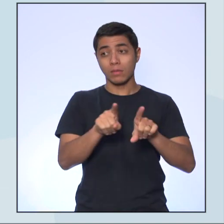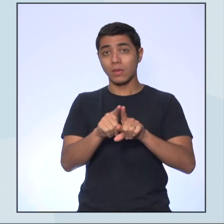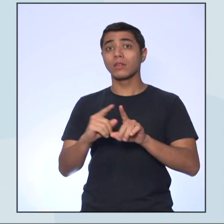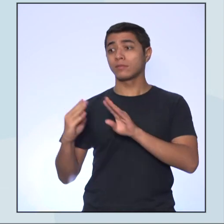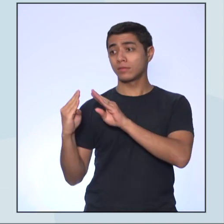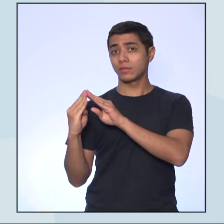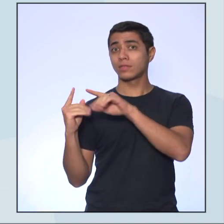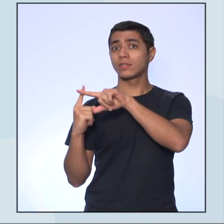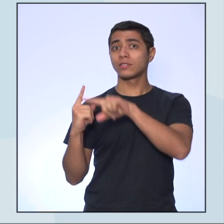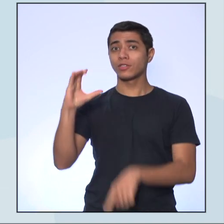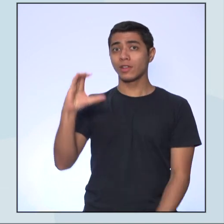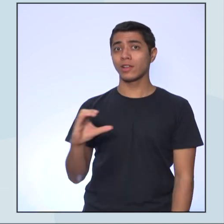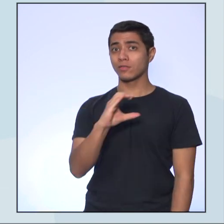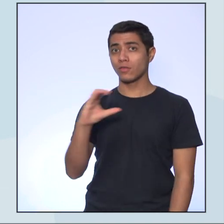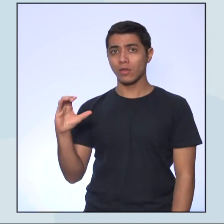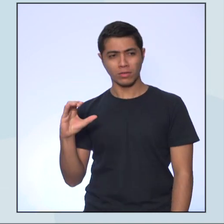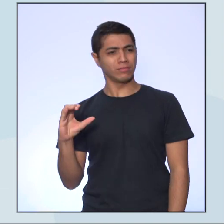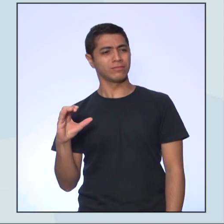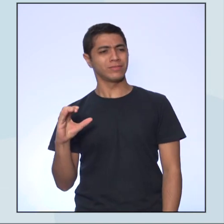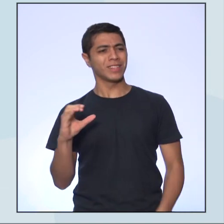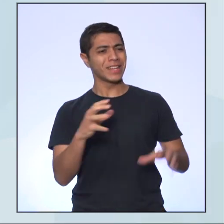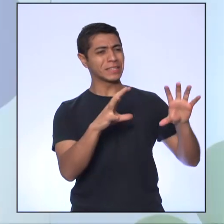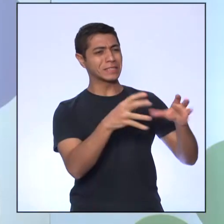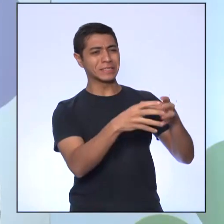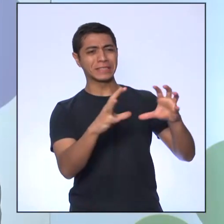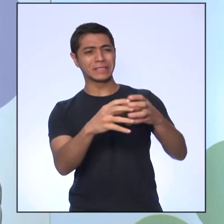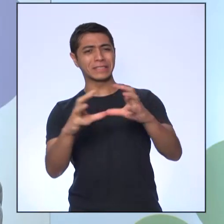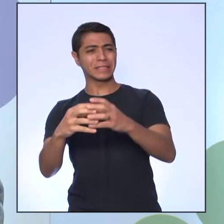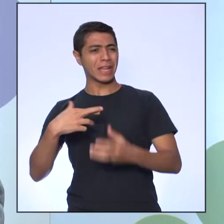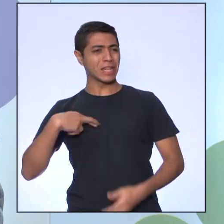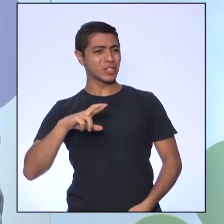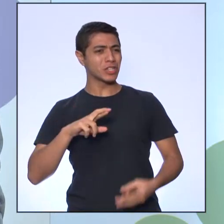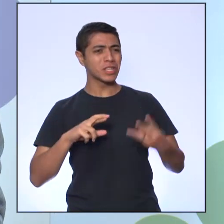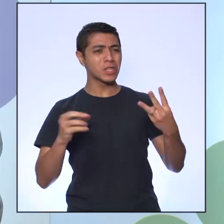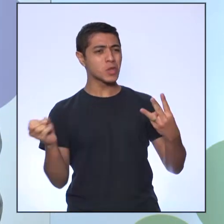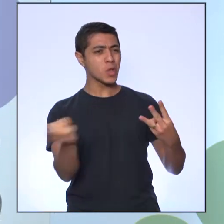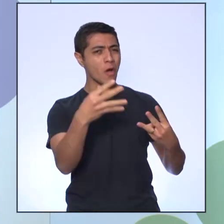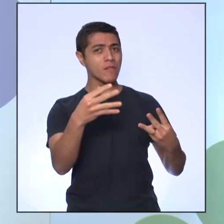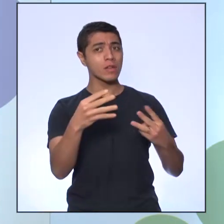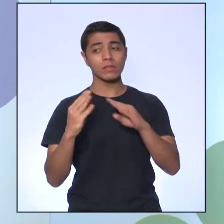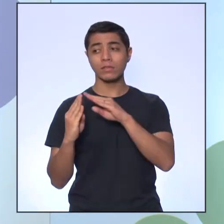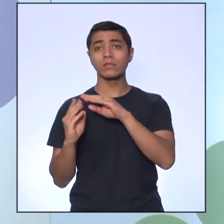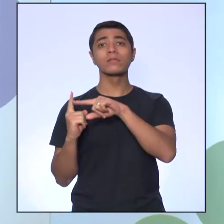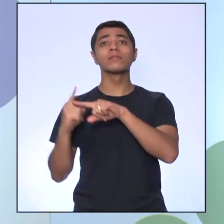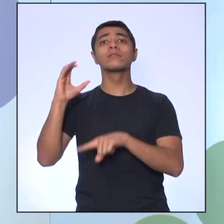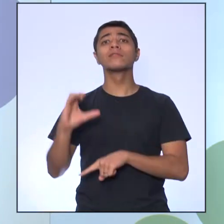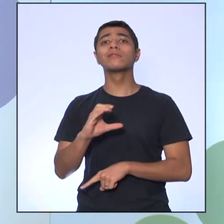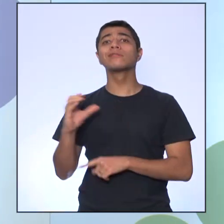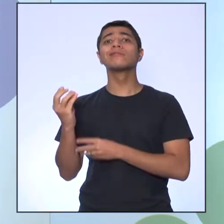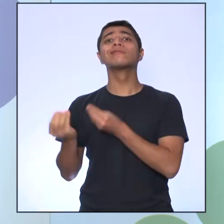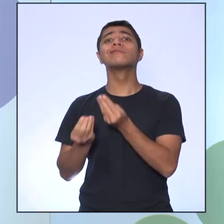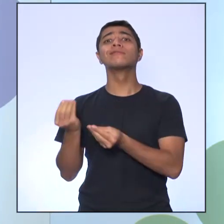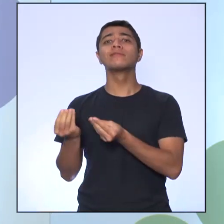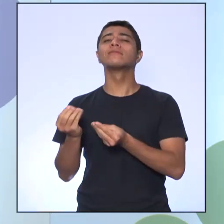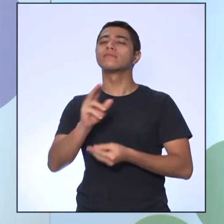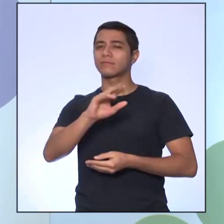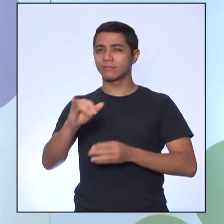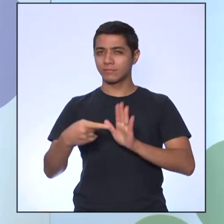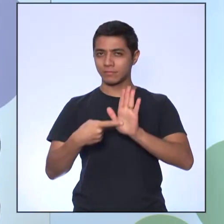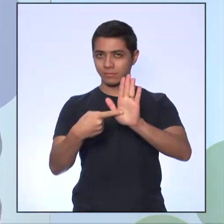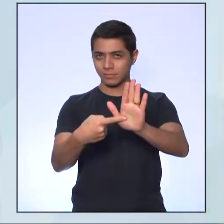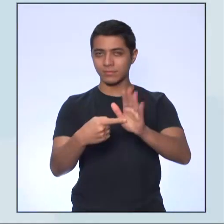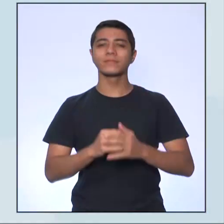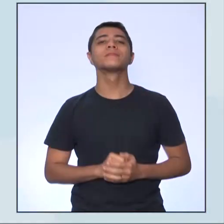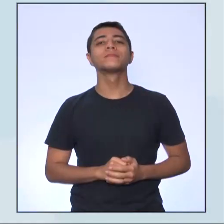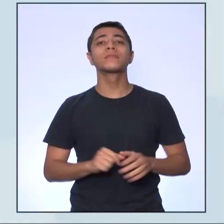à presença de três religiões novas na Europa. E a habilidade do currículo paulista, que a gente vai estar trabalhando na aula de